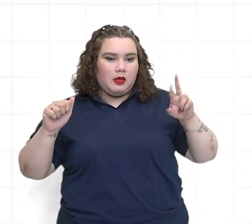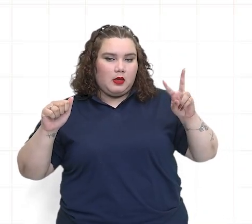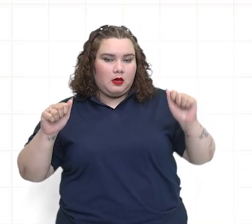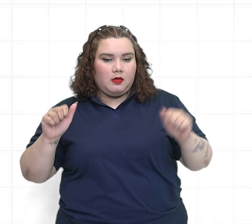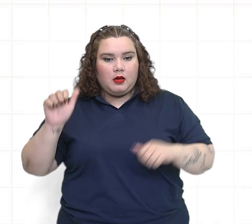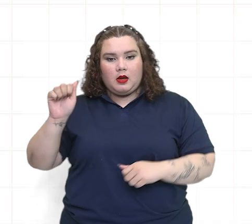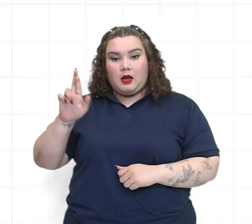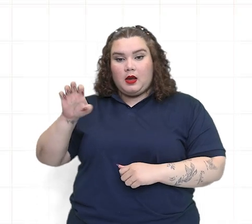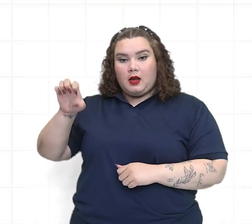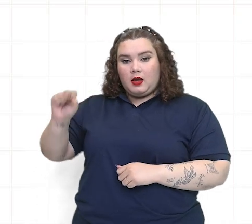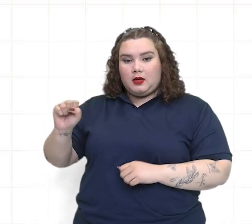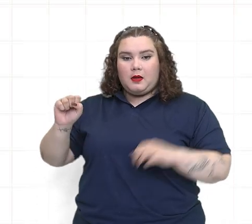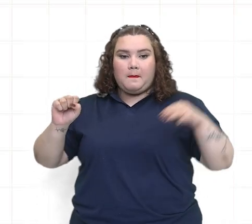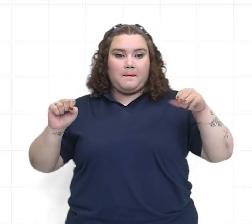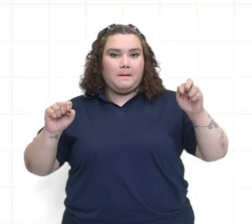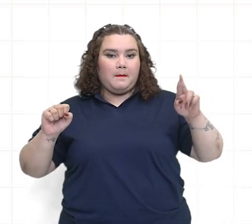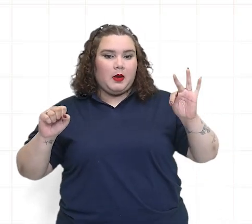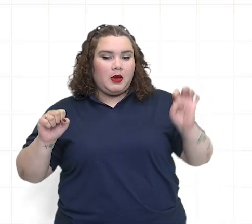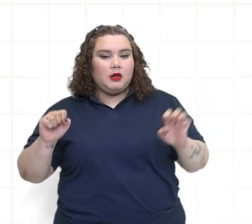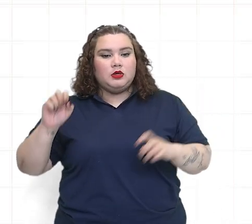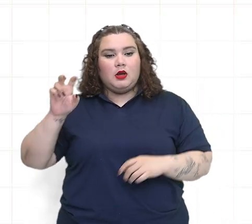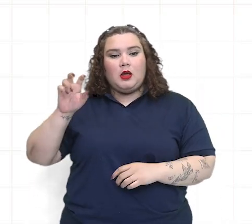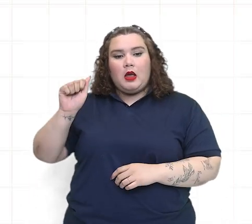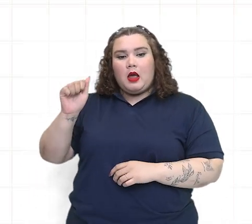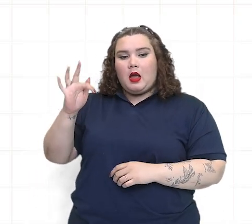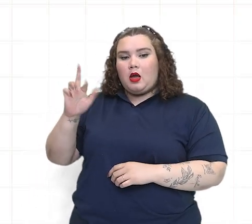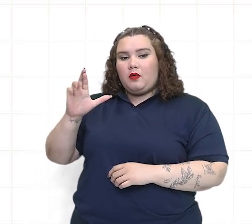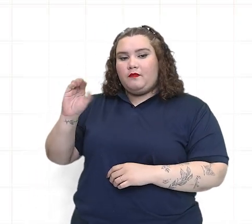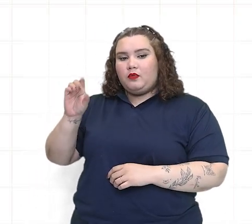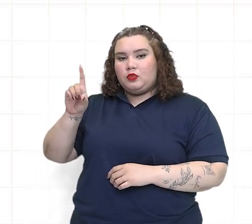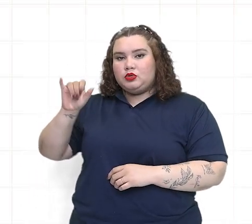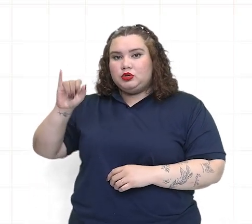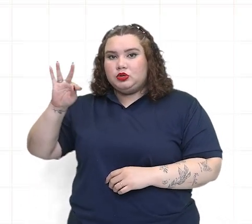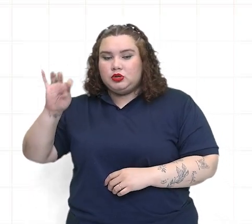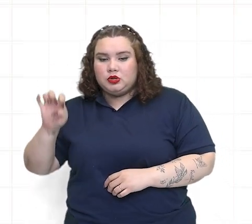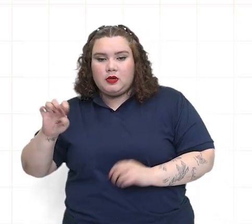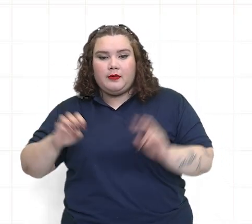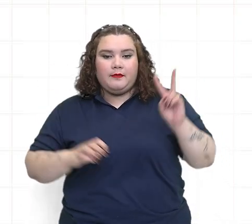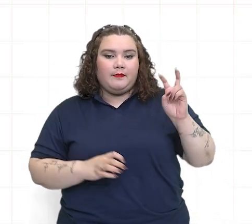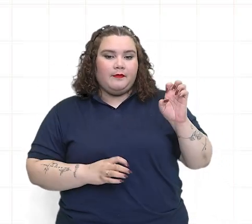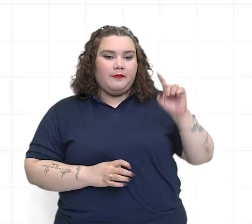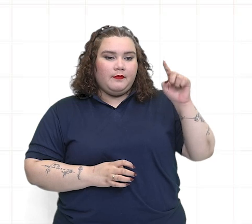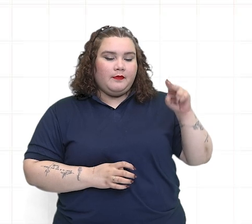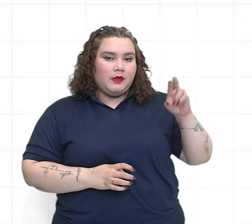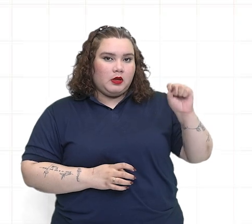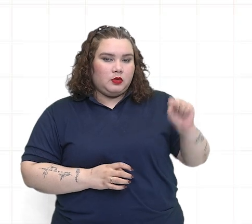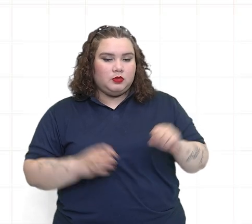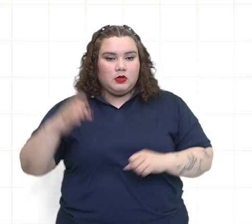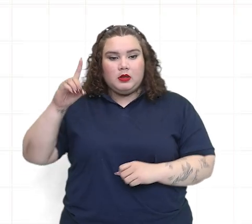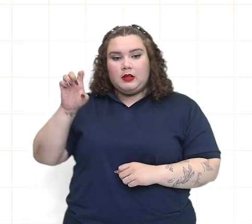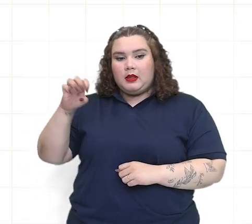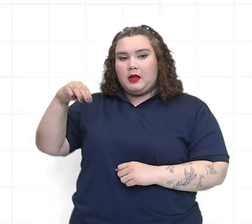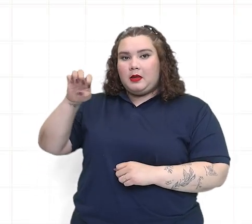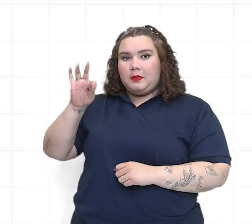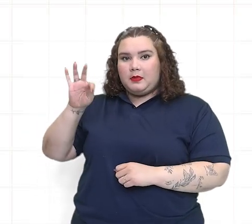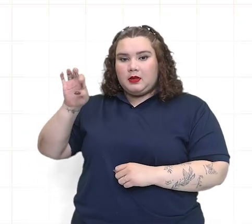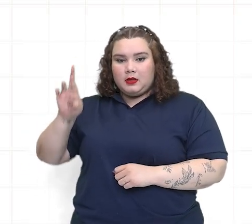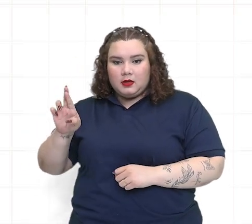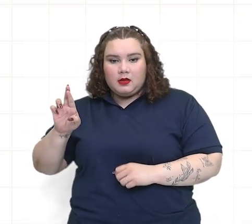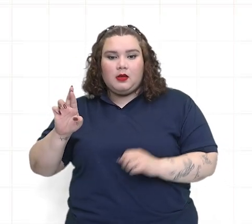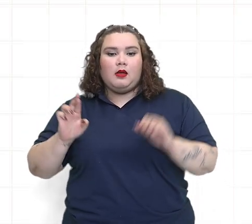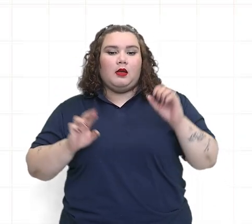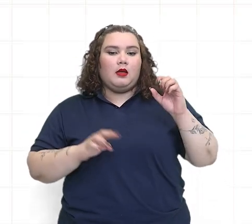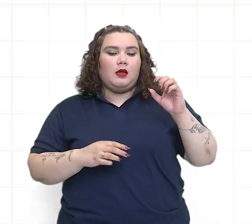Marte. Afrodite, a deusa do amor e da beleza, né, para os romanos é Vênus. Deméter, a deusa